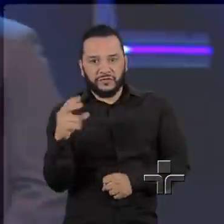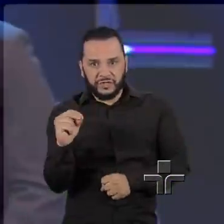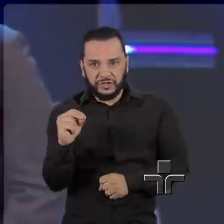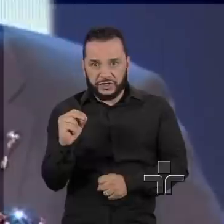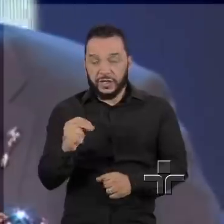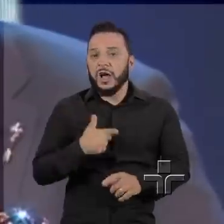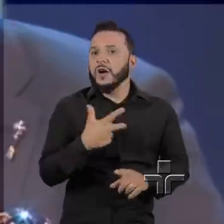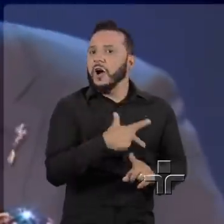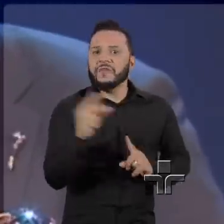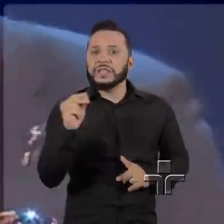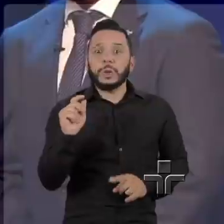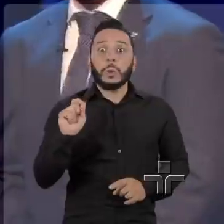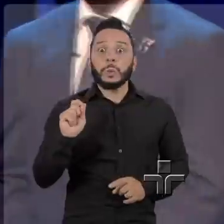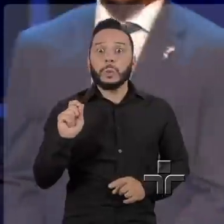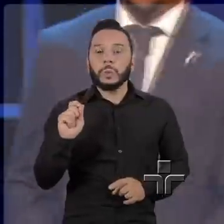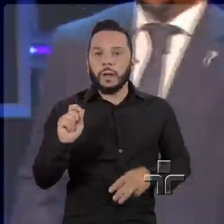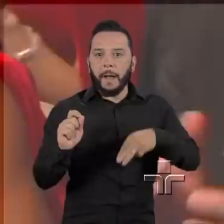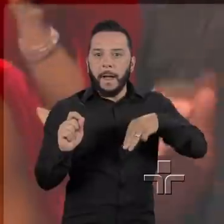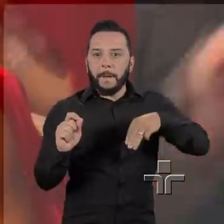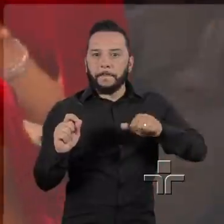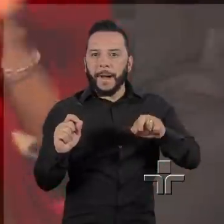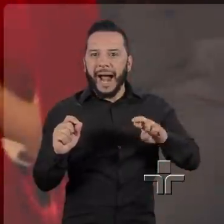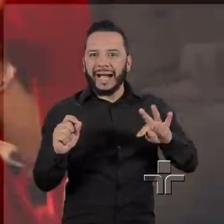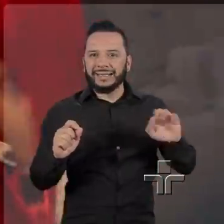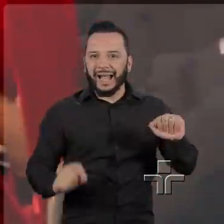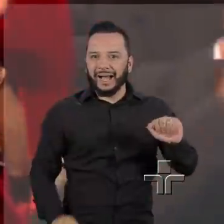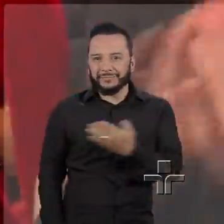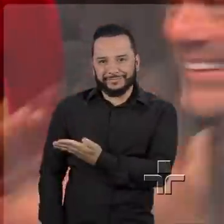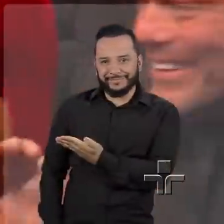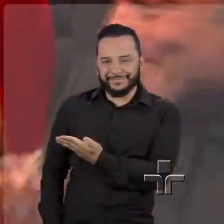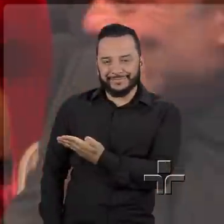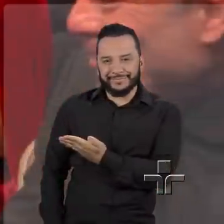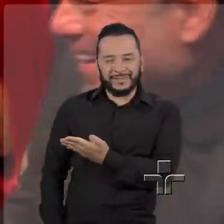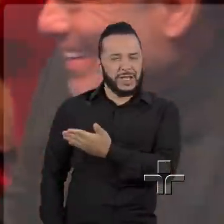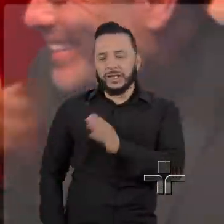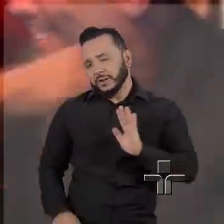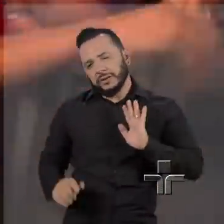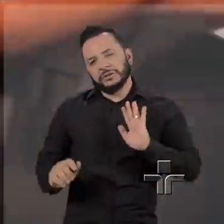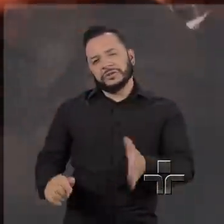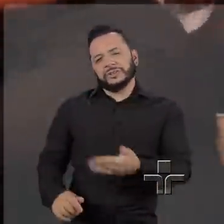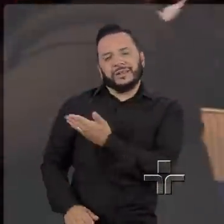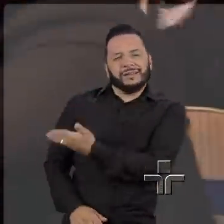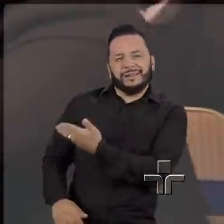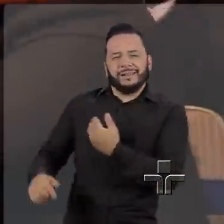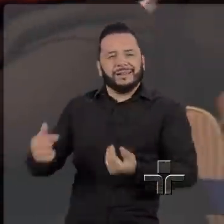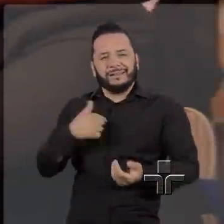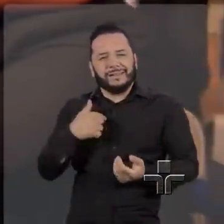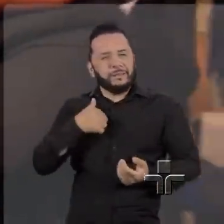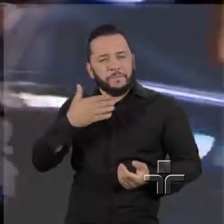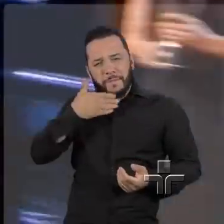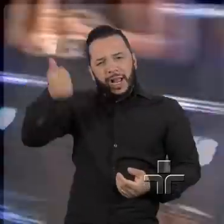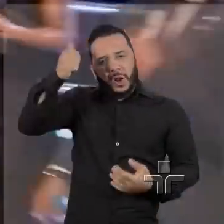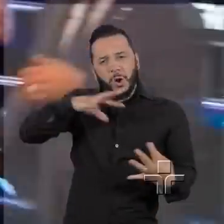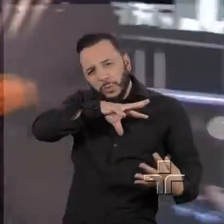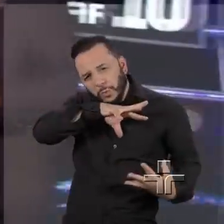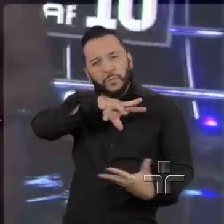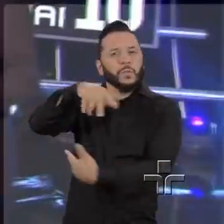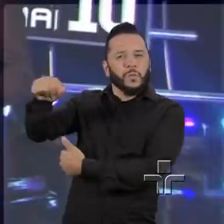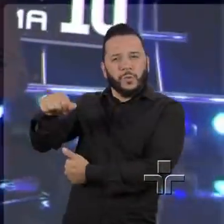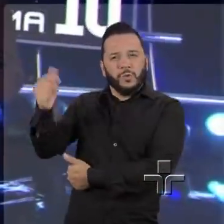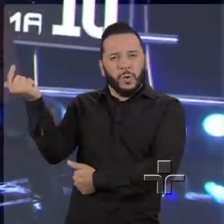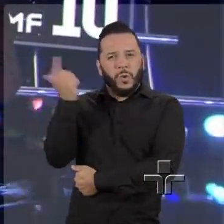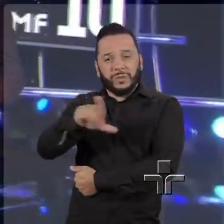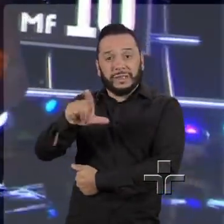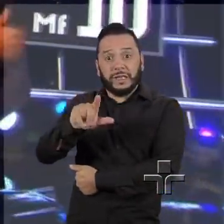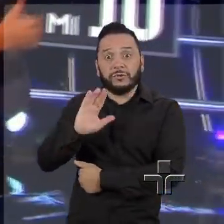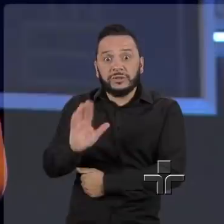E a vencedora é... Marta. Feito digno de uma modalidade que, com a eleição de Marta como a melhor do mundo